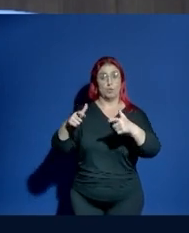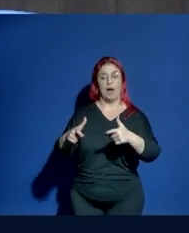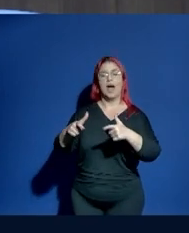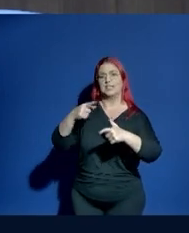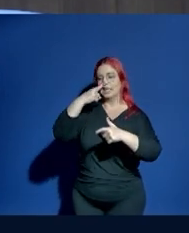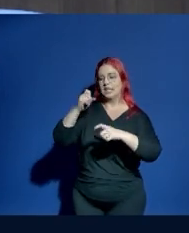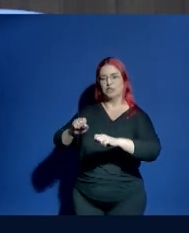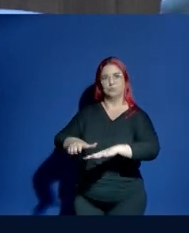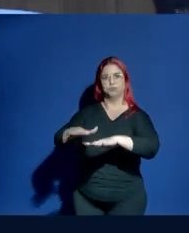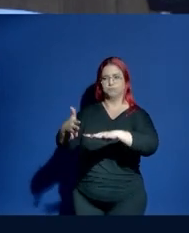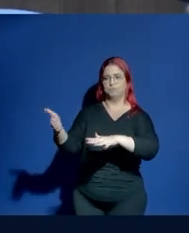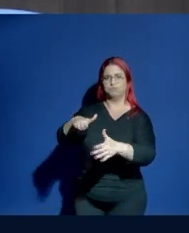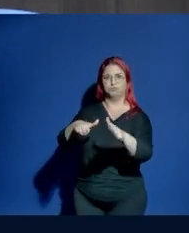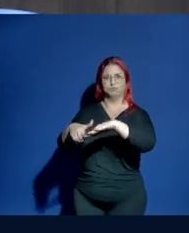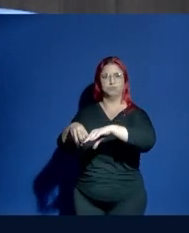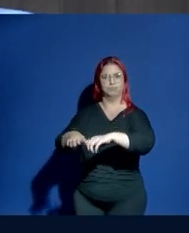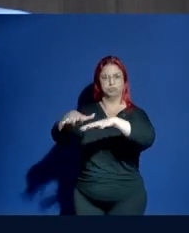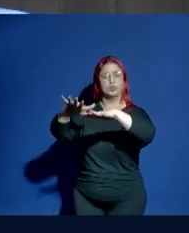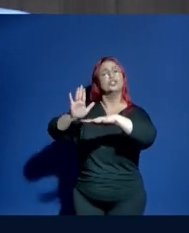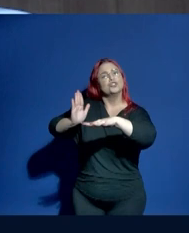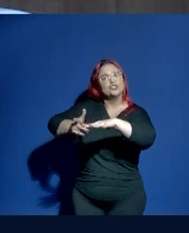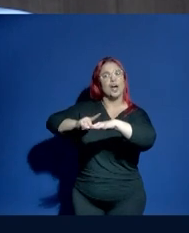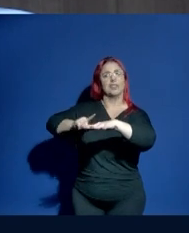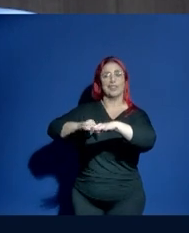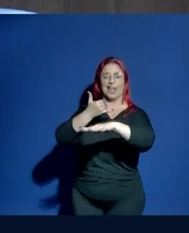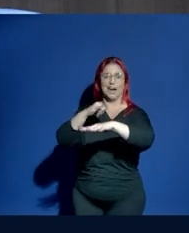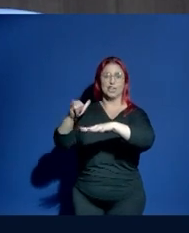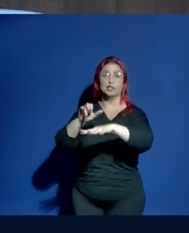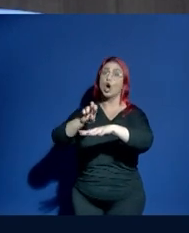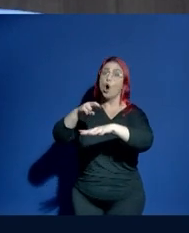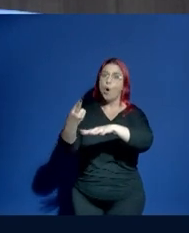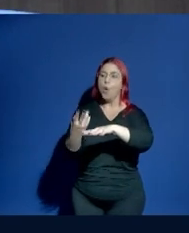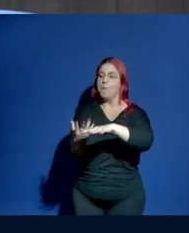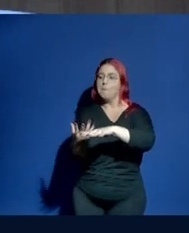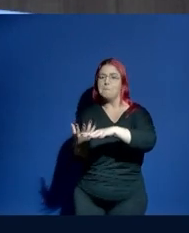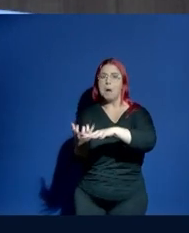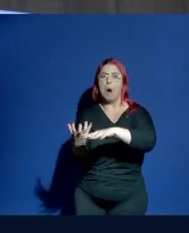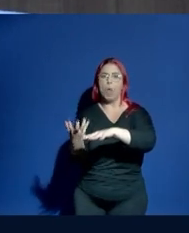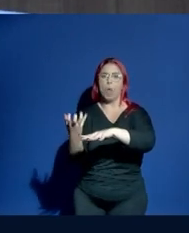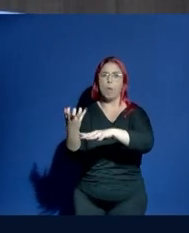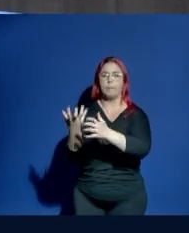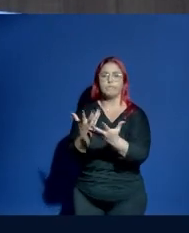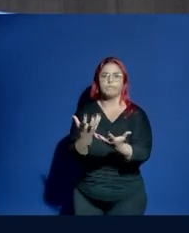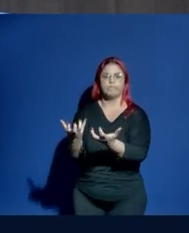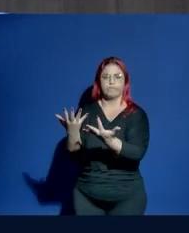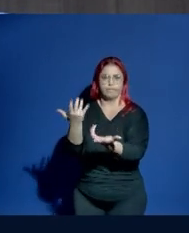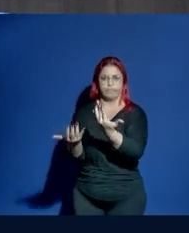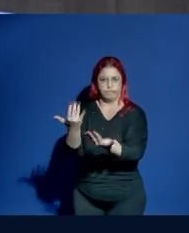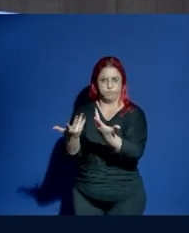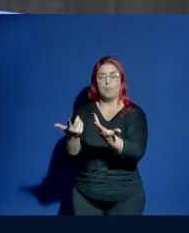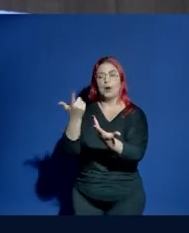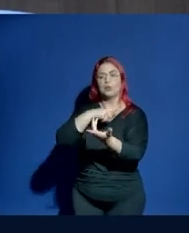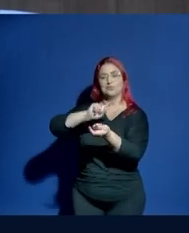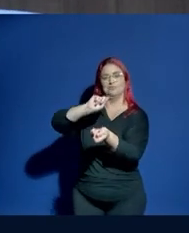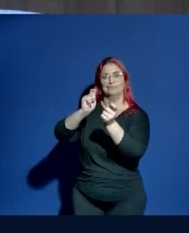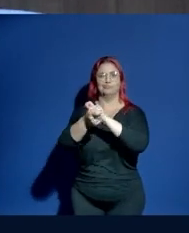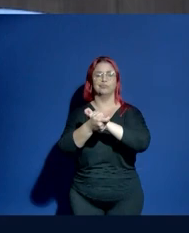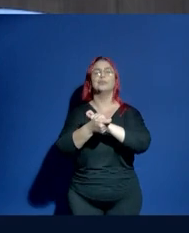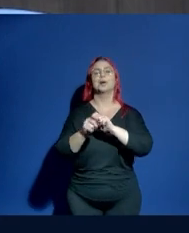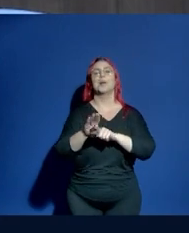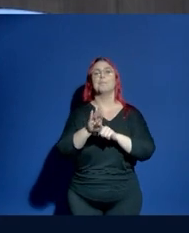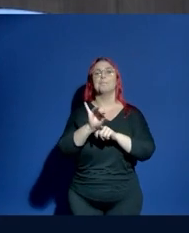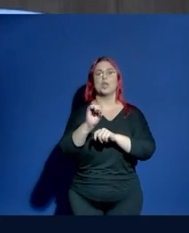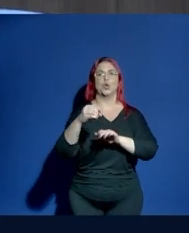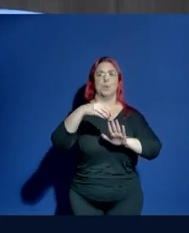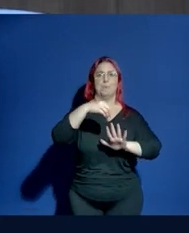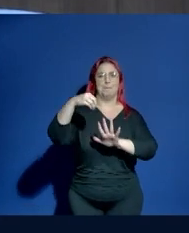do Brasil quase todos já geram energia ou queimam o gás para poder gerar créditos carbono e o bioma tão nova fronteira a gente